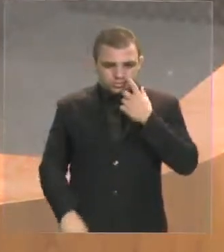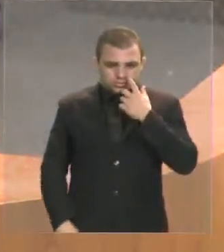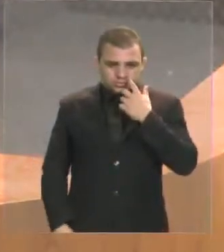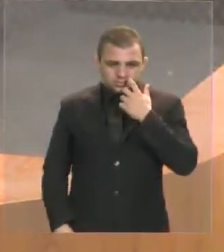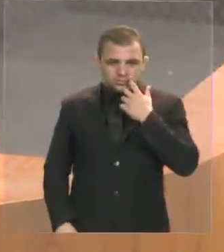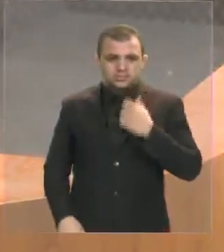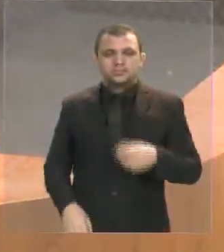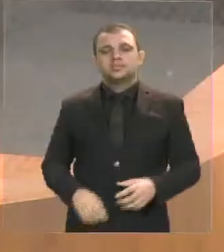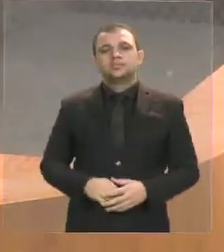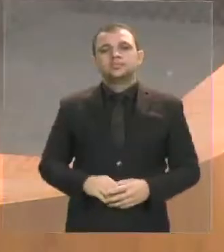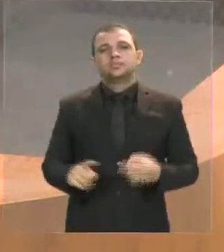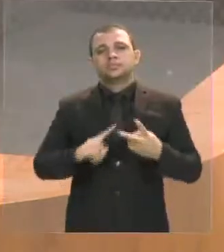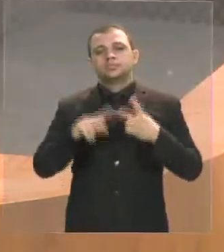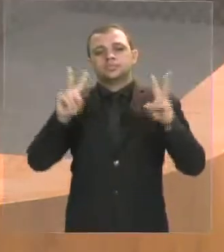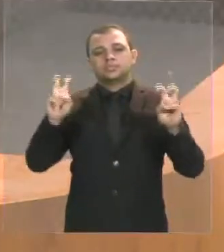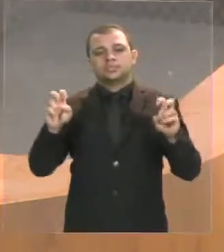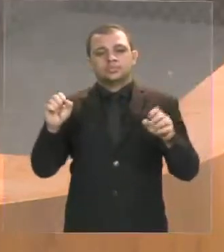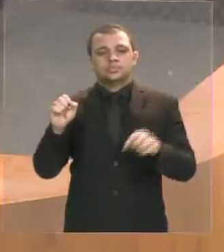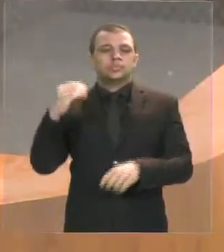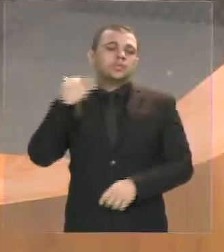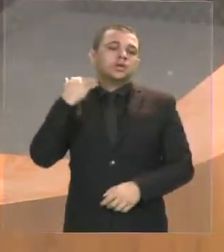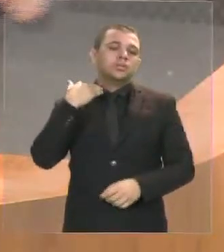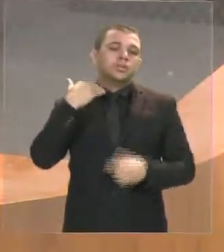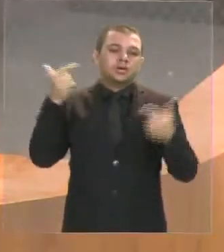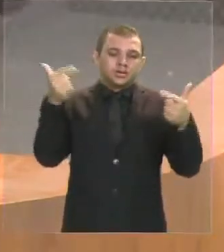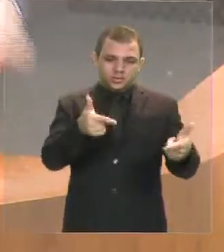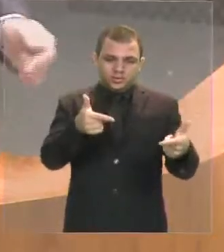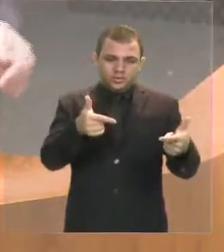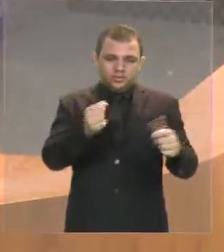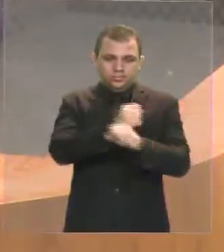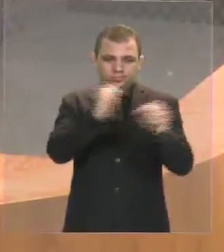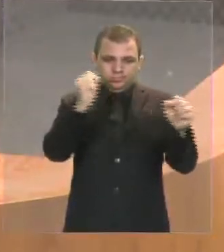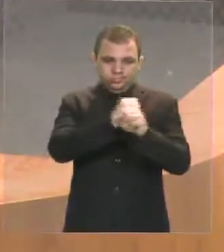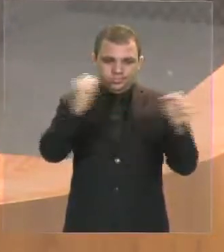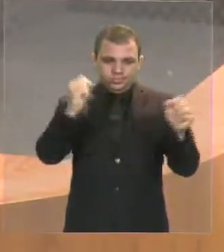Sobre os assaltos, explosões a bancos, eu já falei aqui antes,